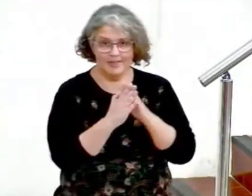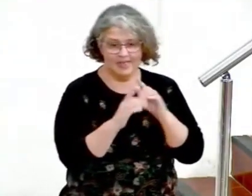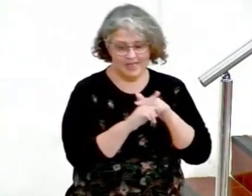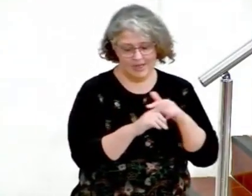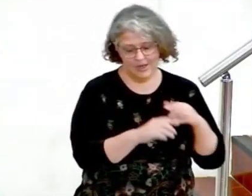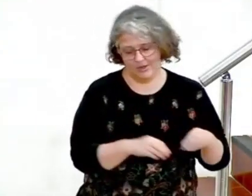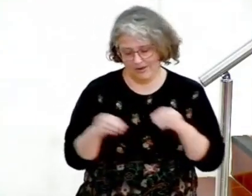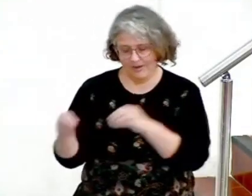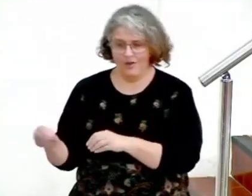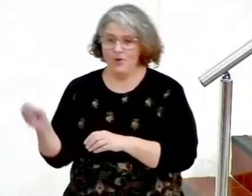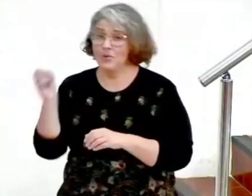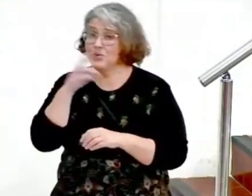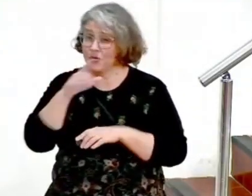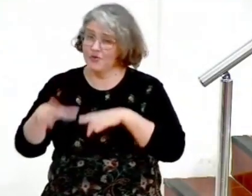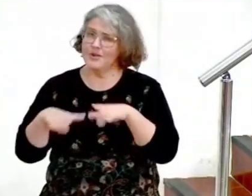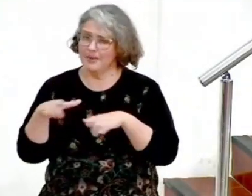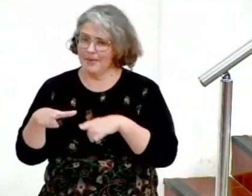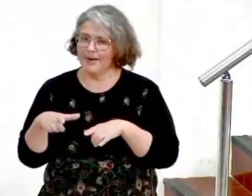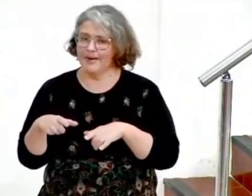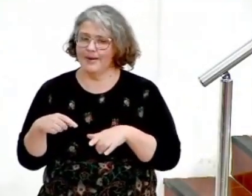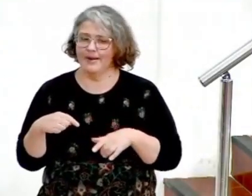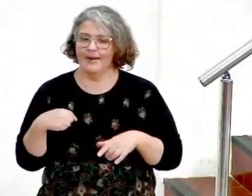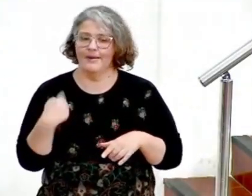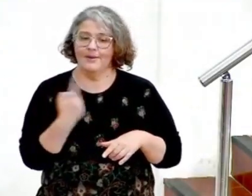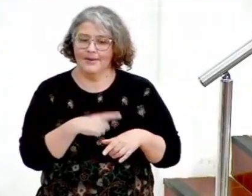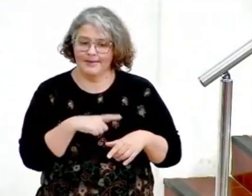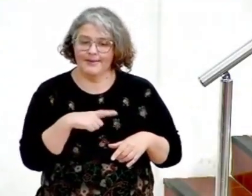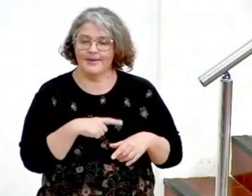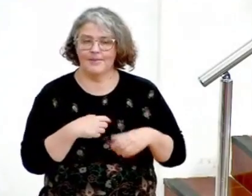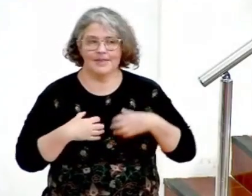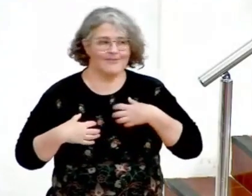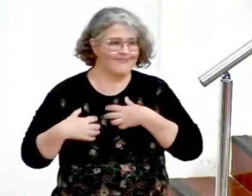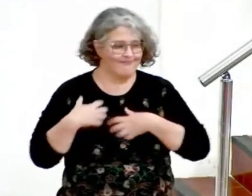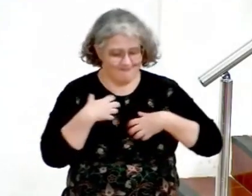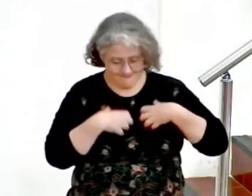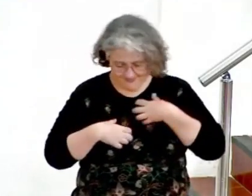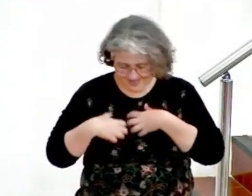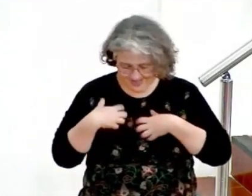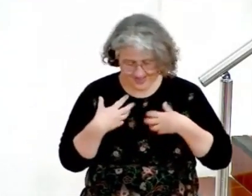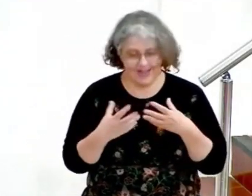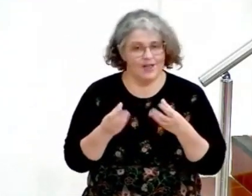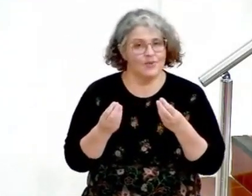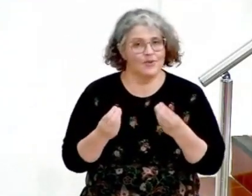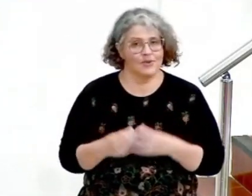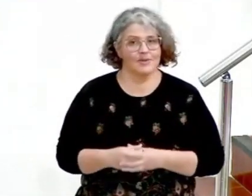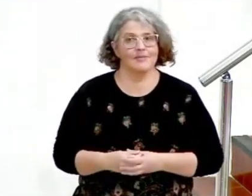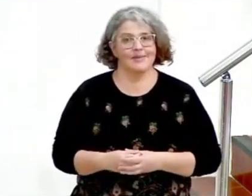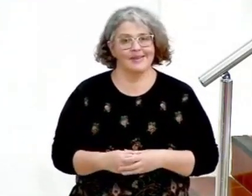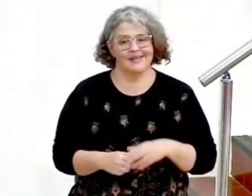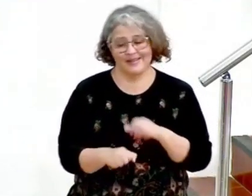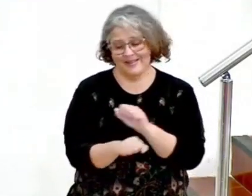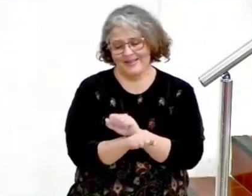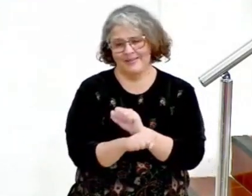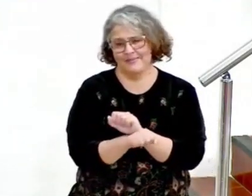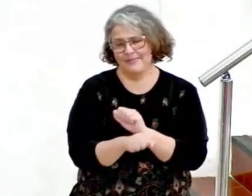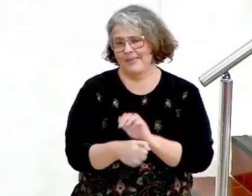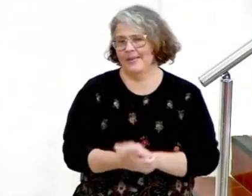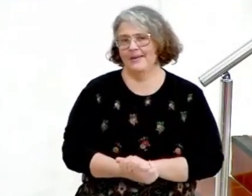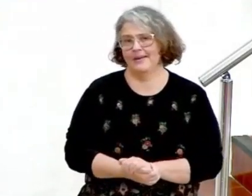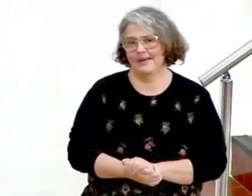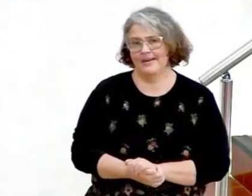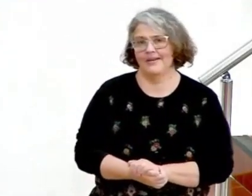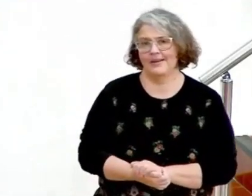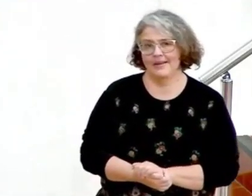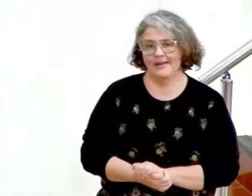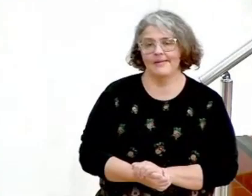novo trabalho, nós também temos essa ansiedade, essa espera de saber o que de